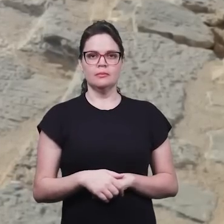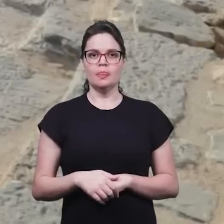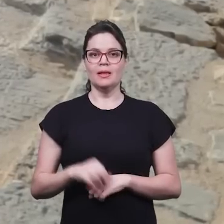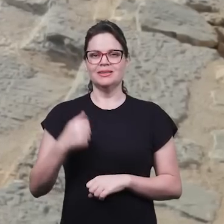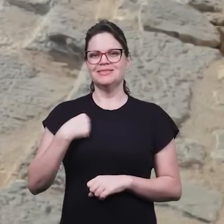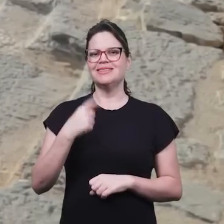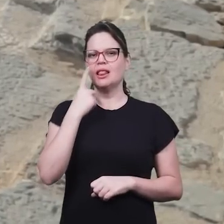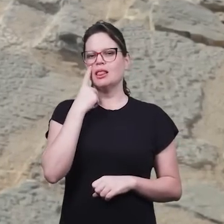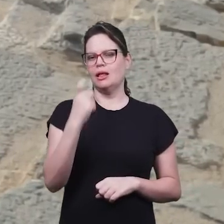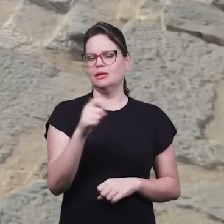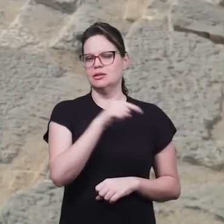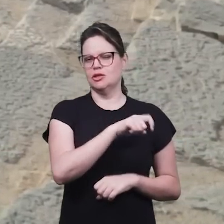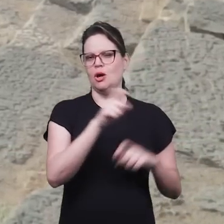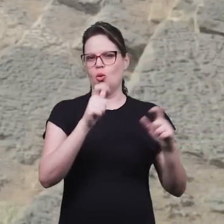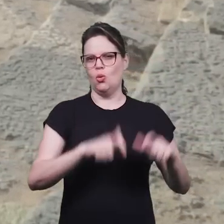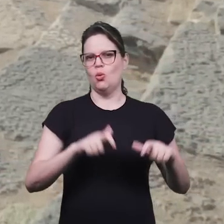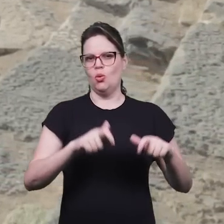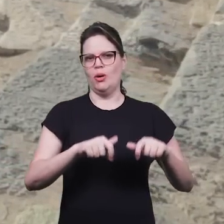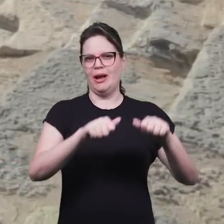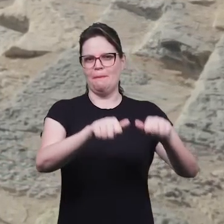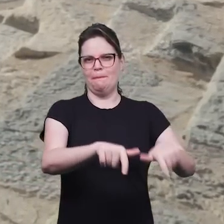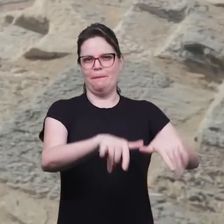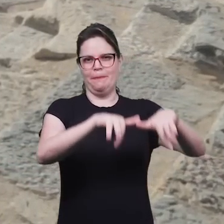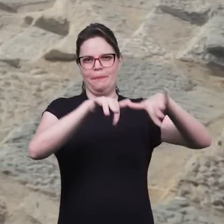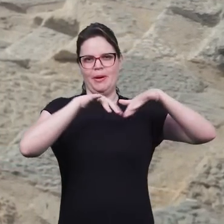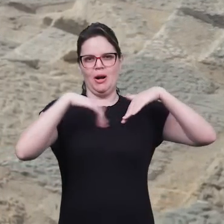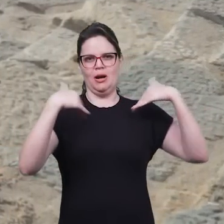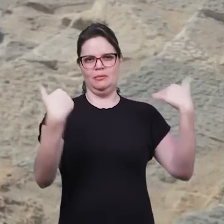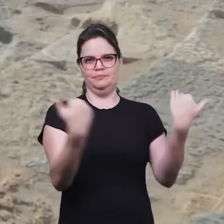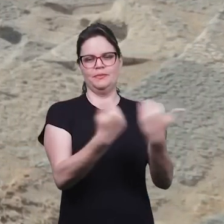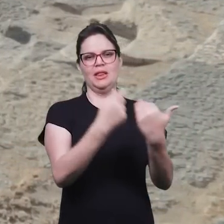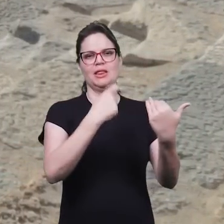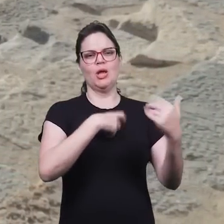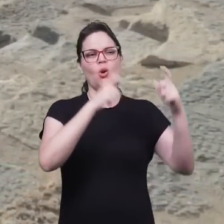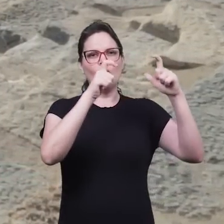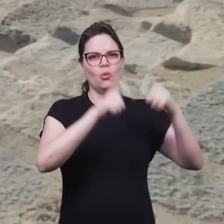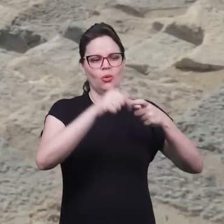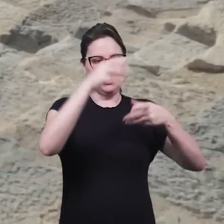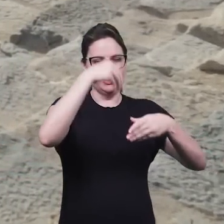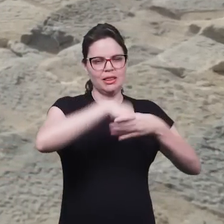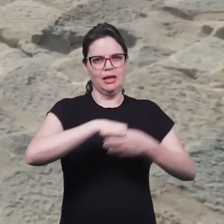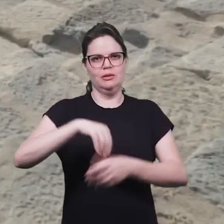esse teatro interessante, esse que eu queria ele tem uma parte dele que se chama Odeon,